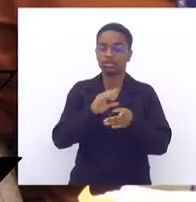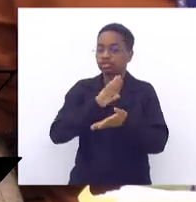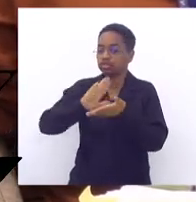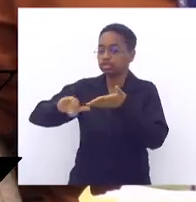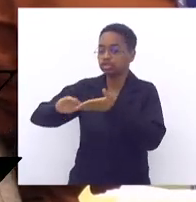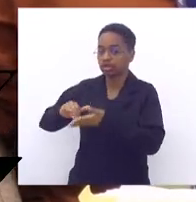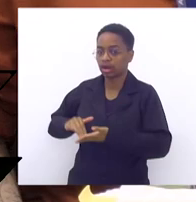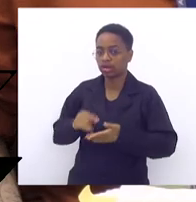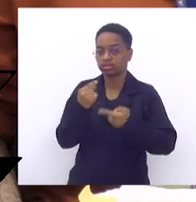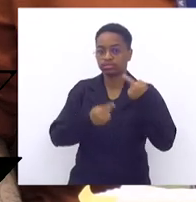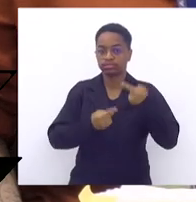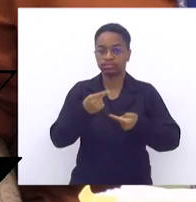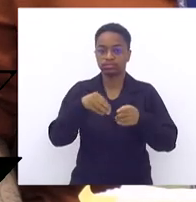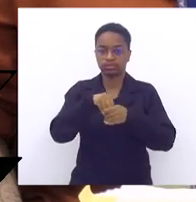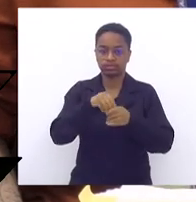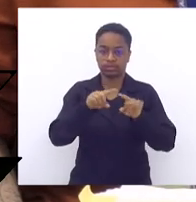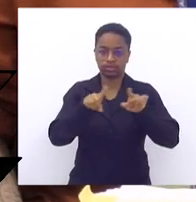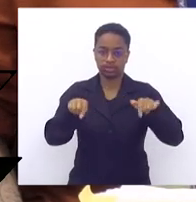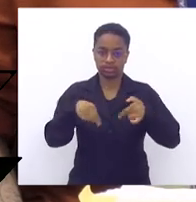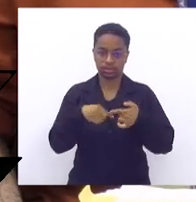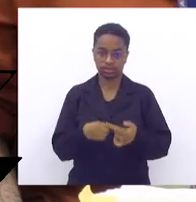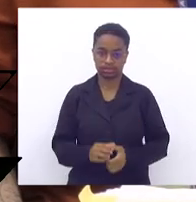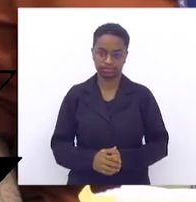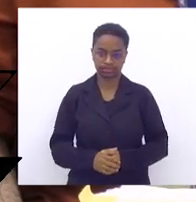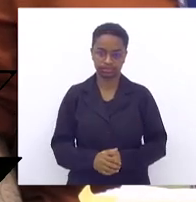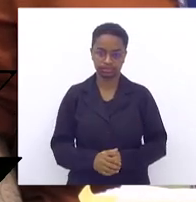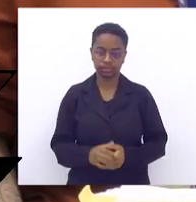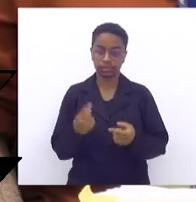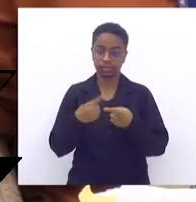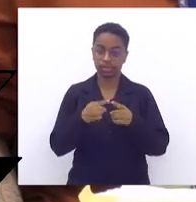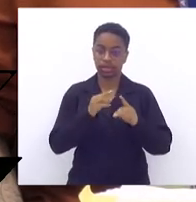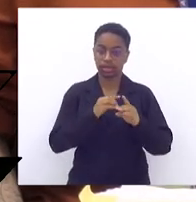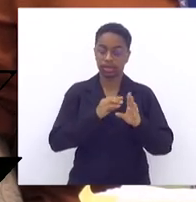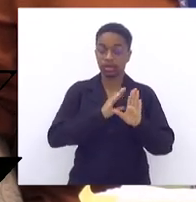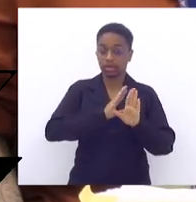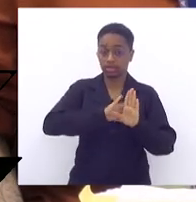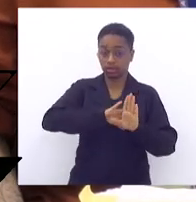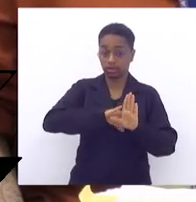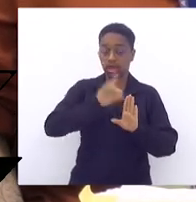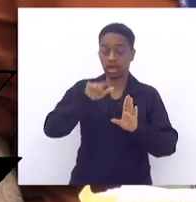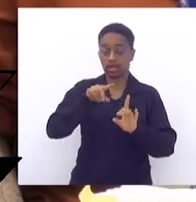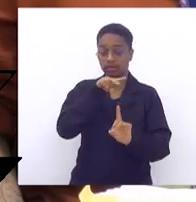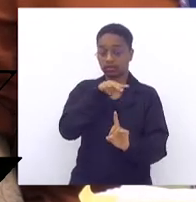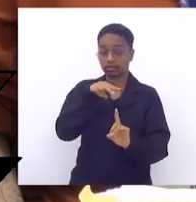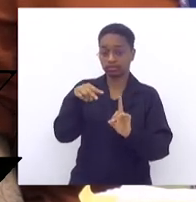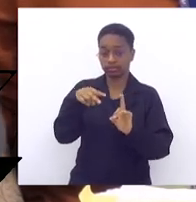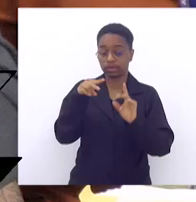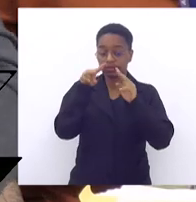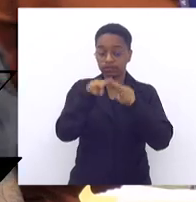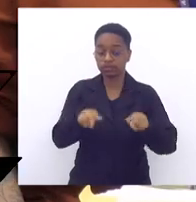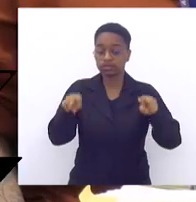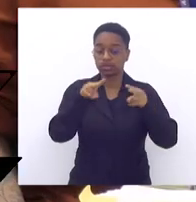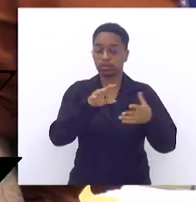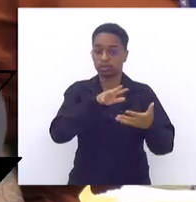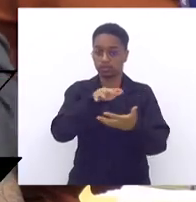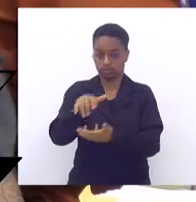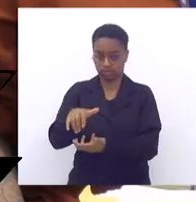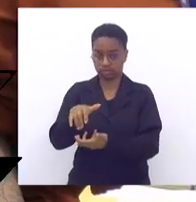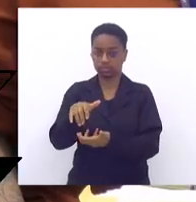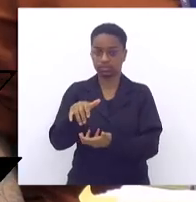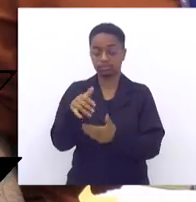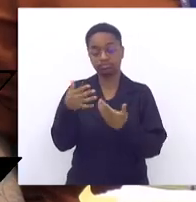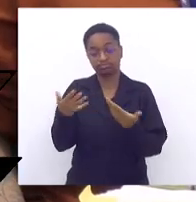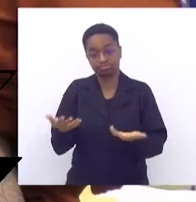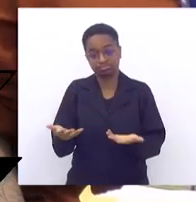que é discutido e trabalhado nas salas de aula, né? Ideologia, né, é uma visão de mundo e, né,